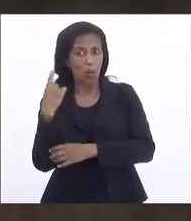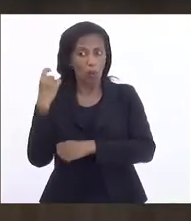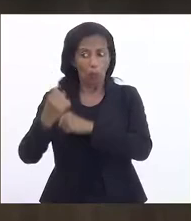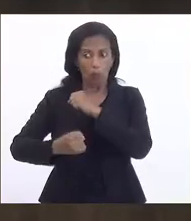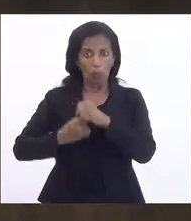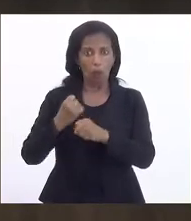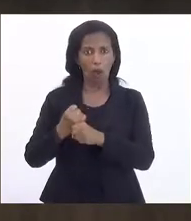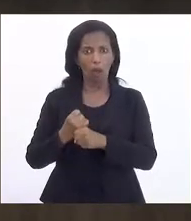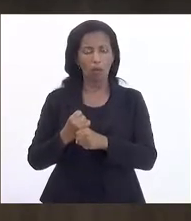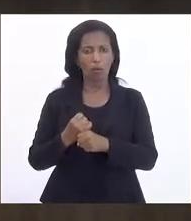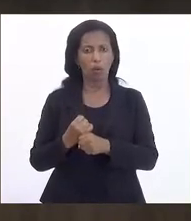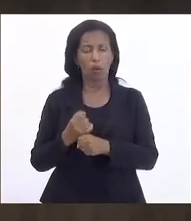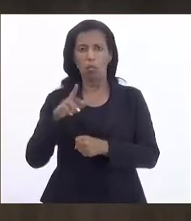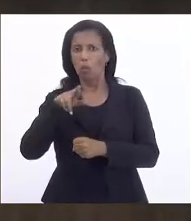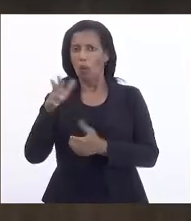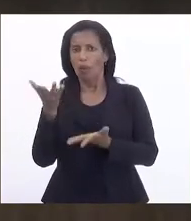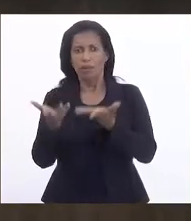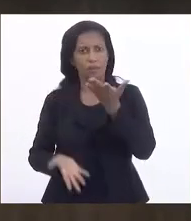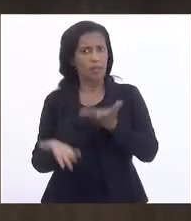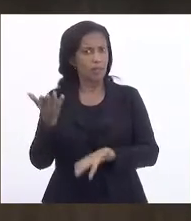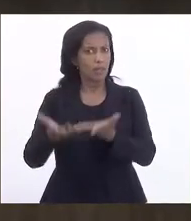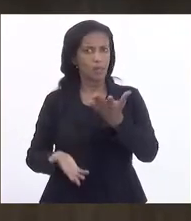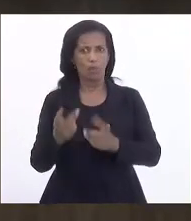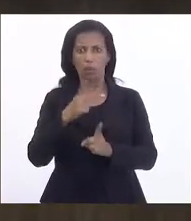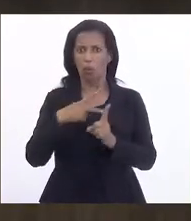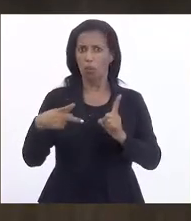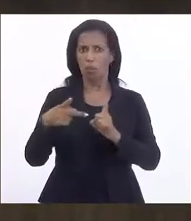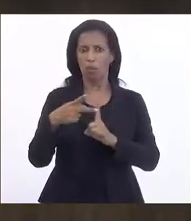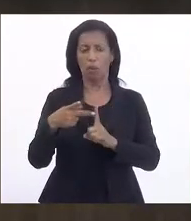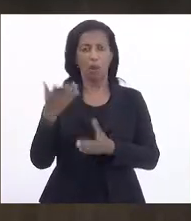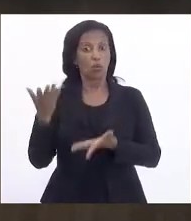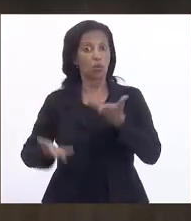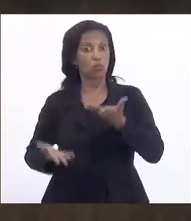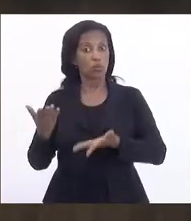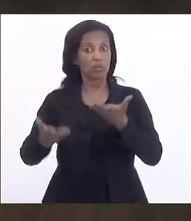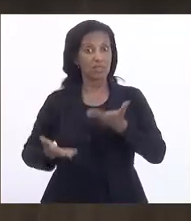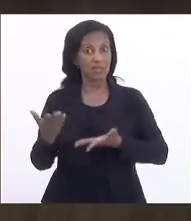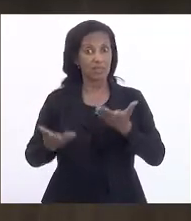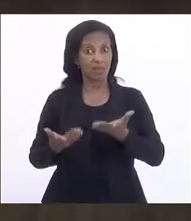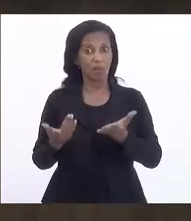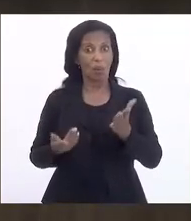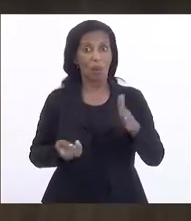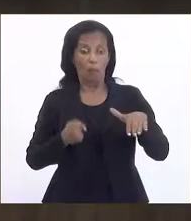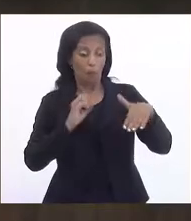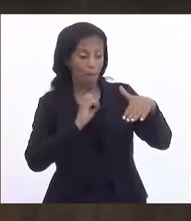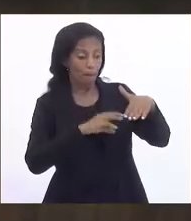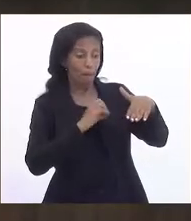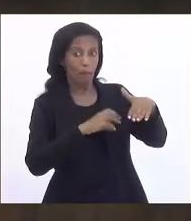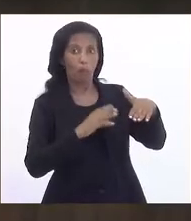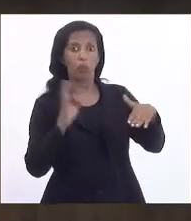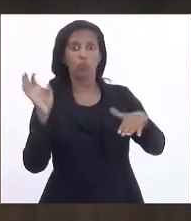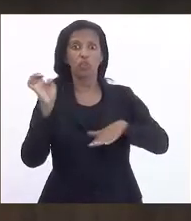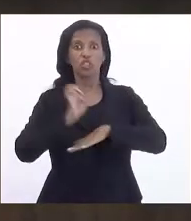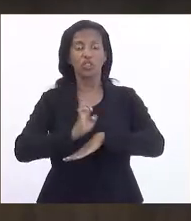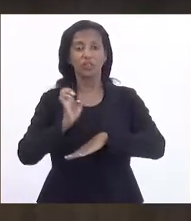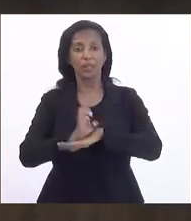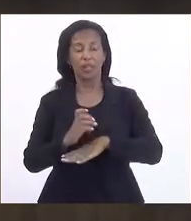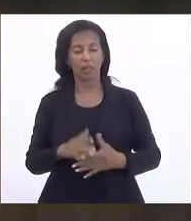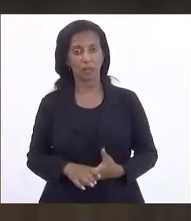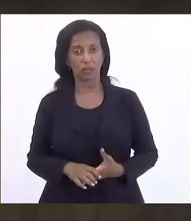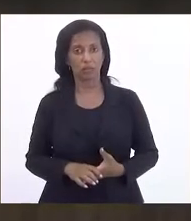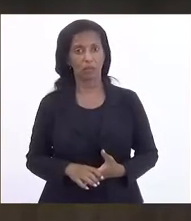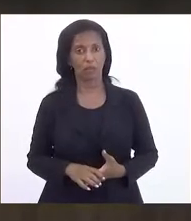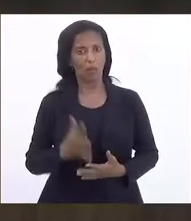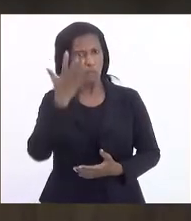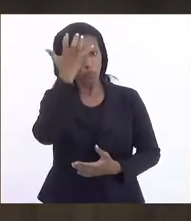não é só um desequilíbrio para Rio Previdência é um desequilíbrio para o caixa do estado então é muito